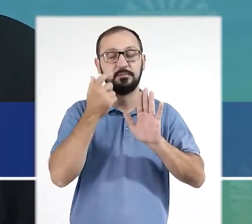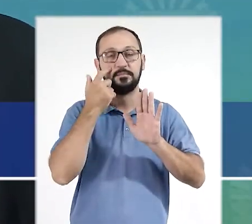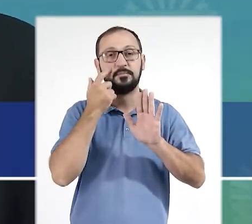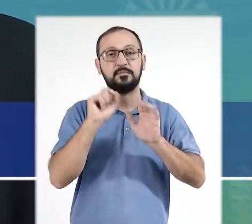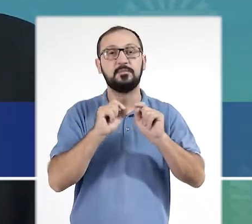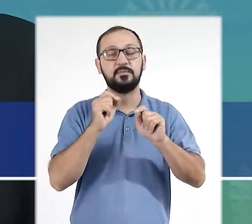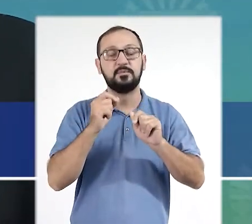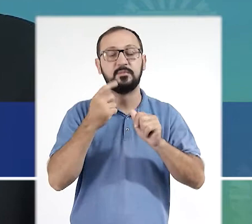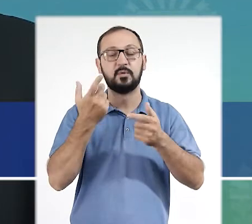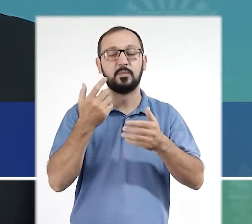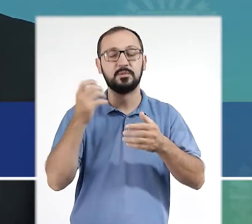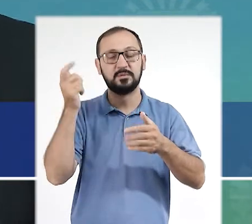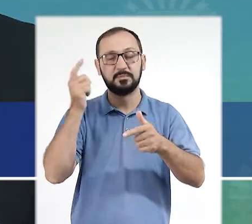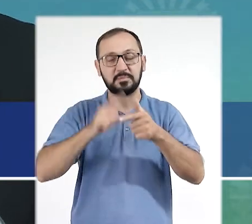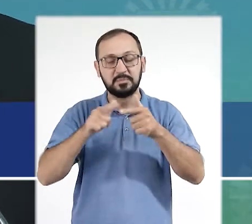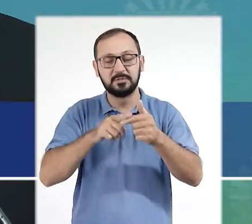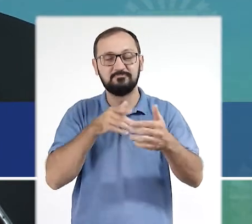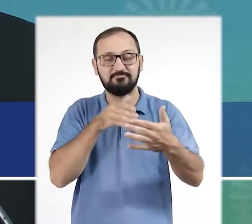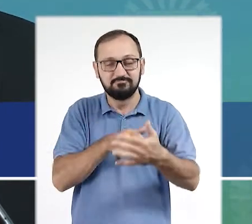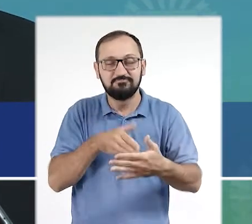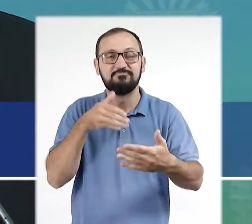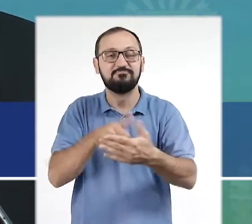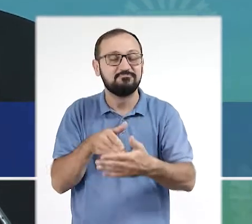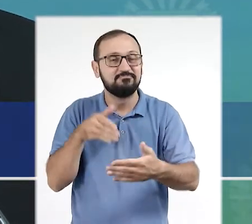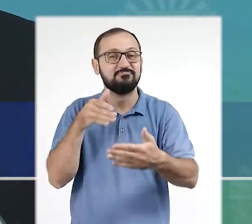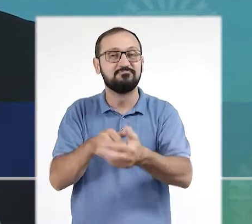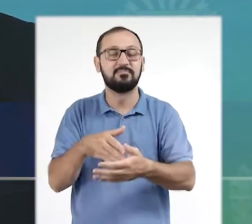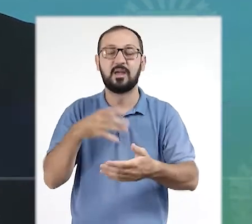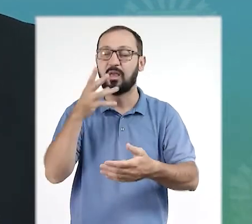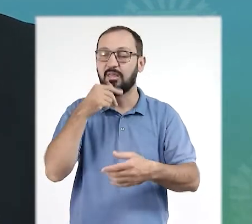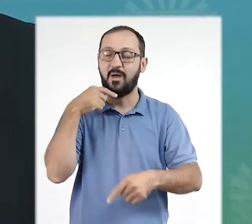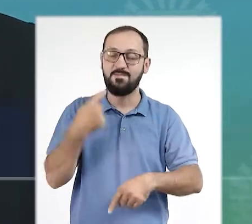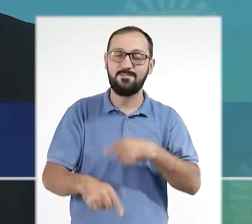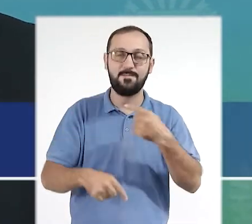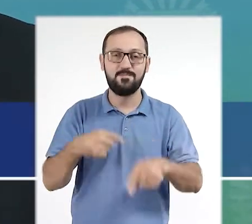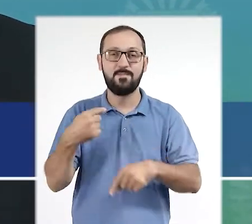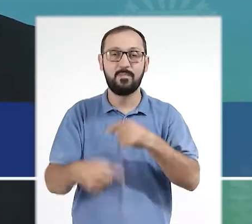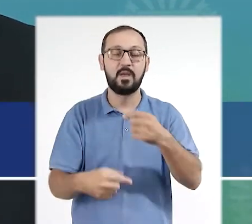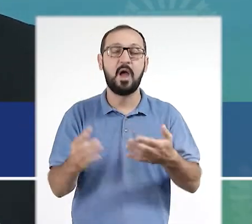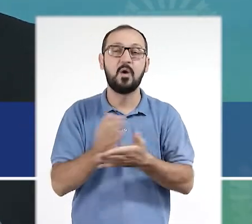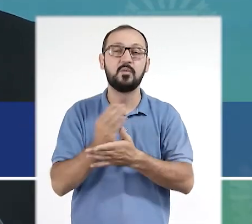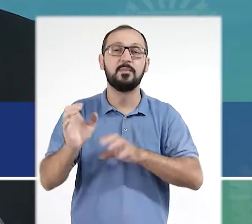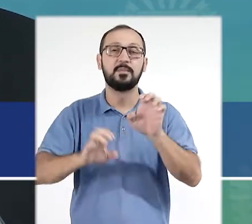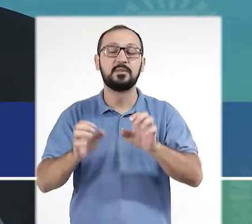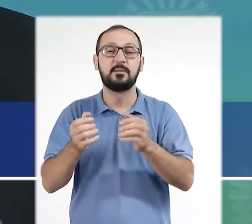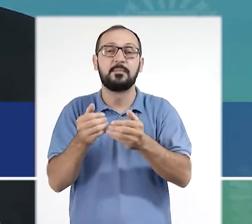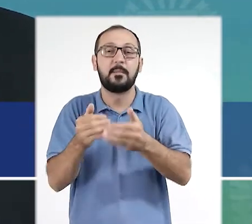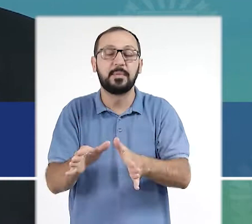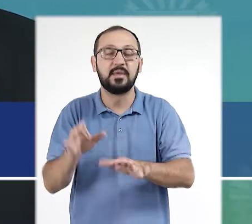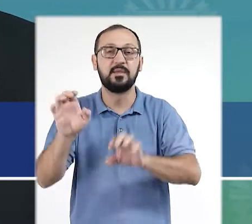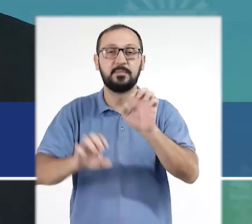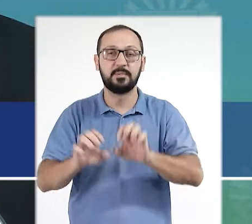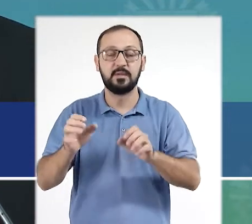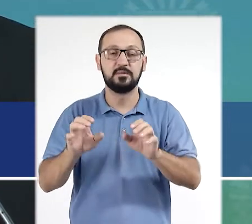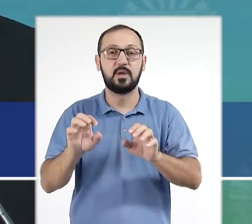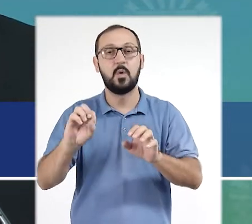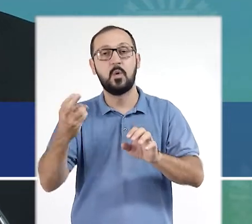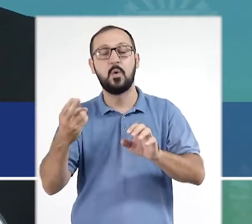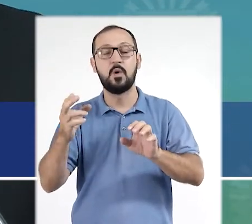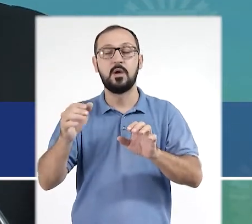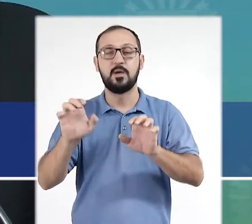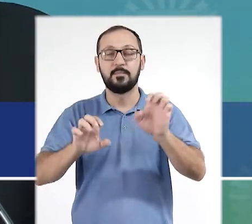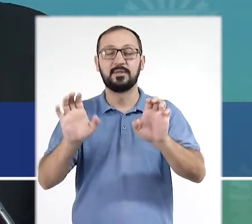vê a burocratização, né, que nós temos visto os empresários para abrir